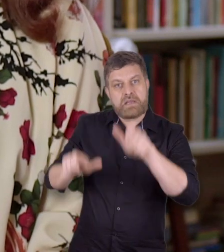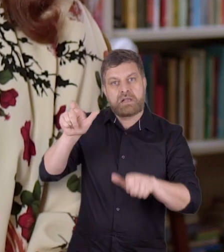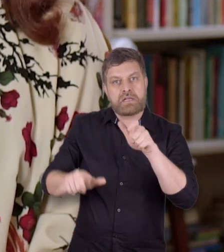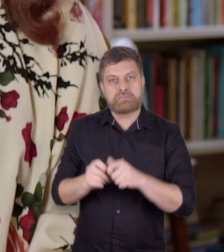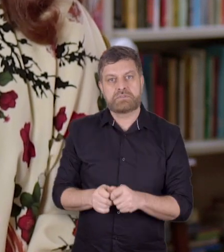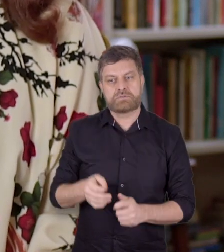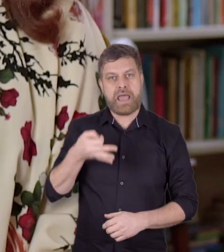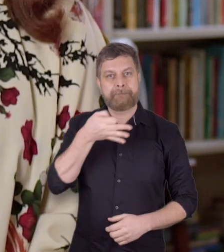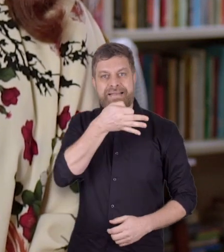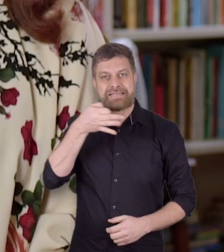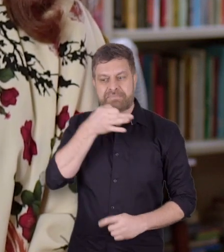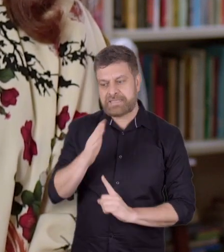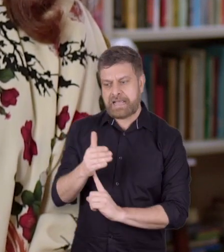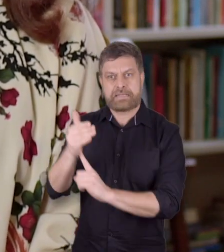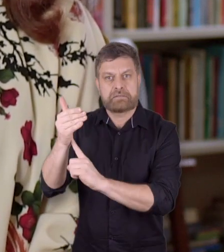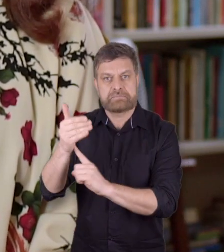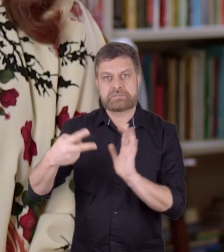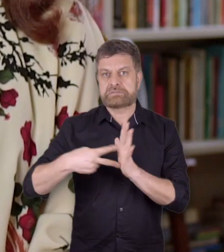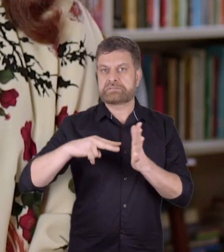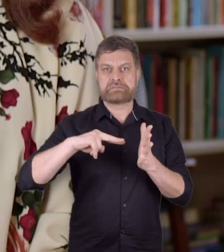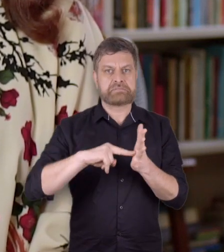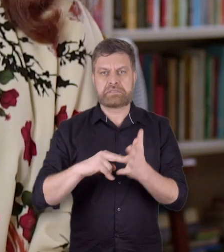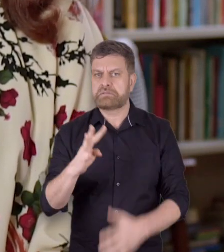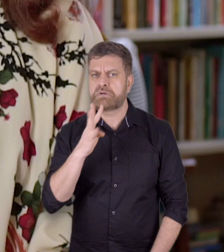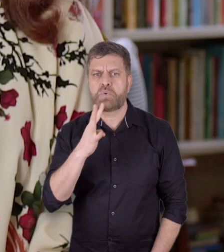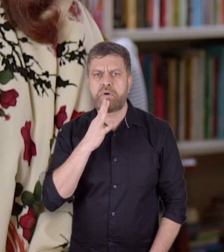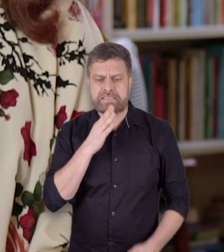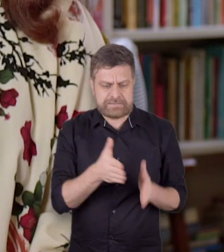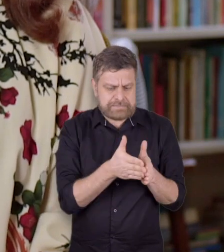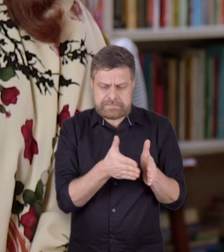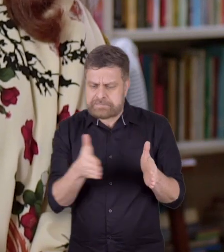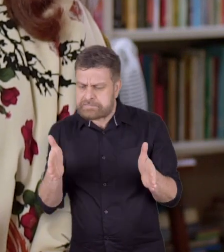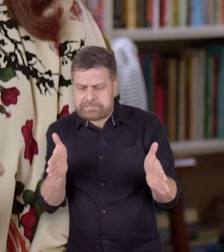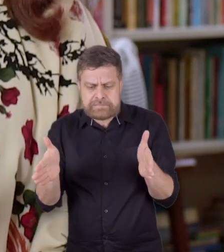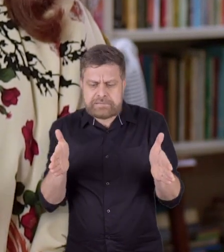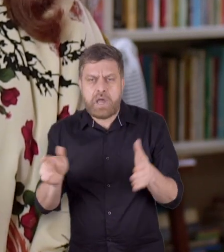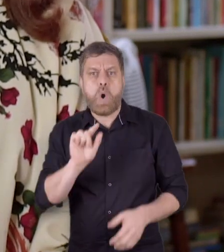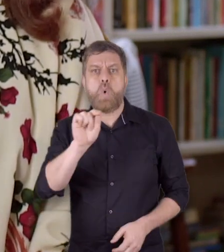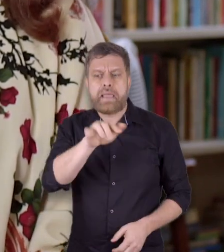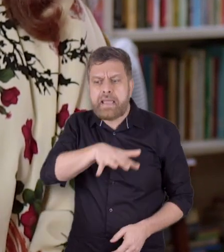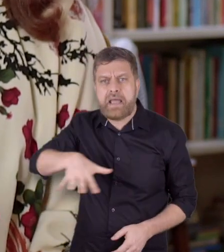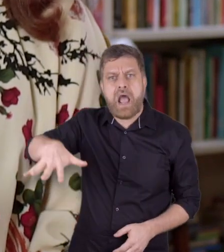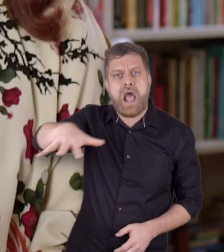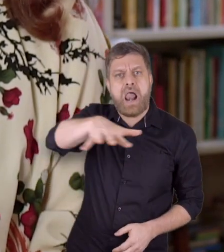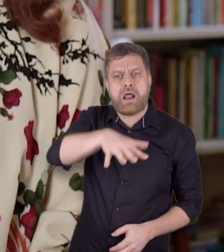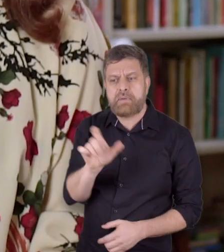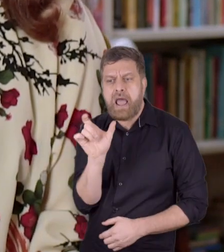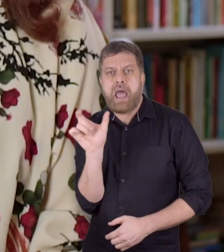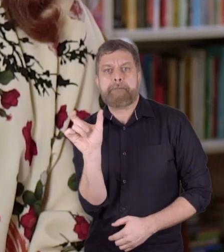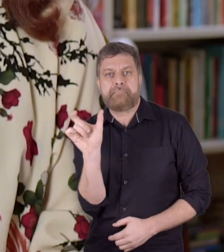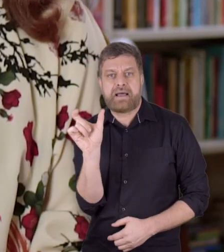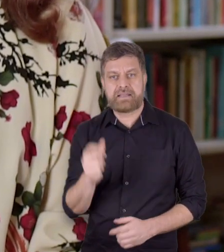essa palavra sem compreender muito qual é o espectro, como é que